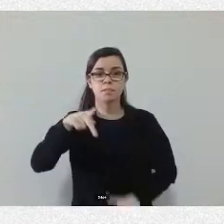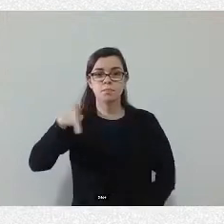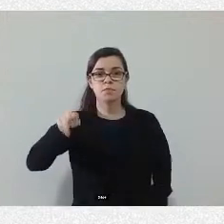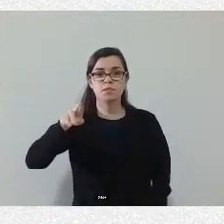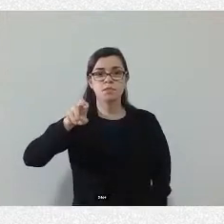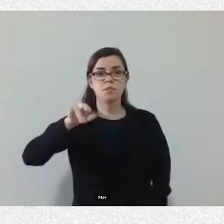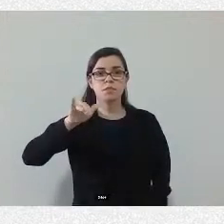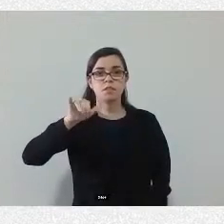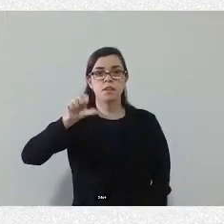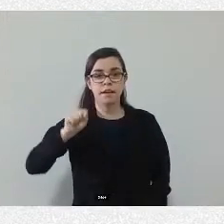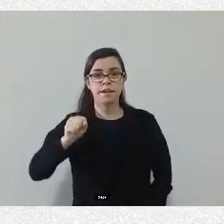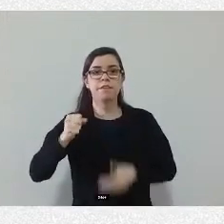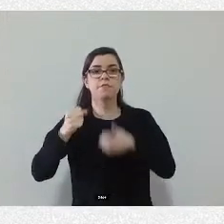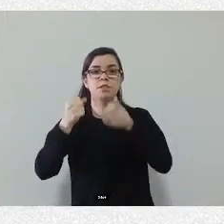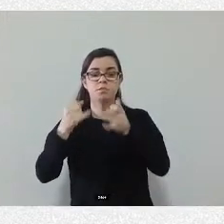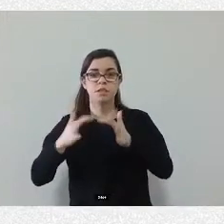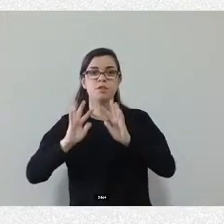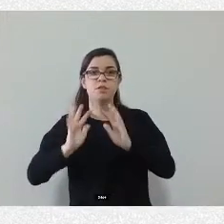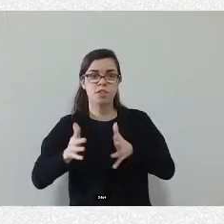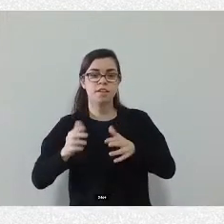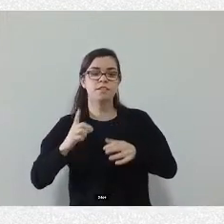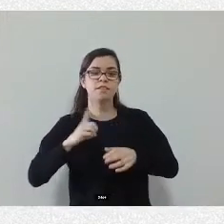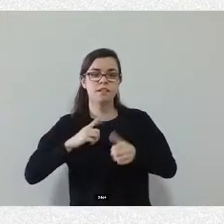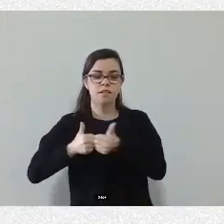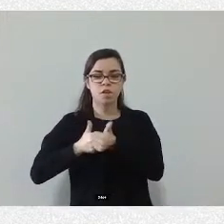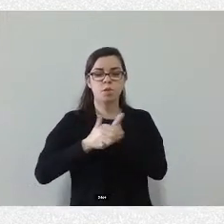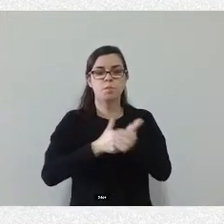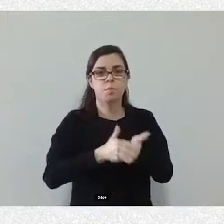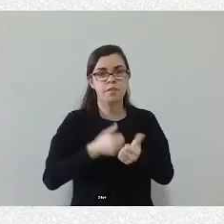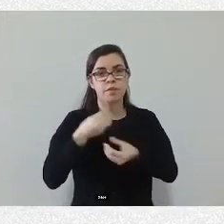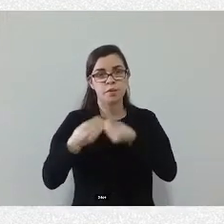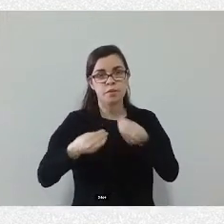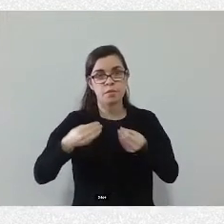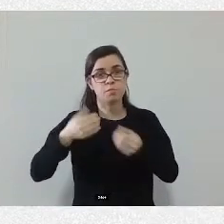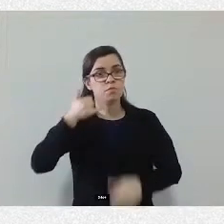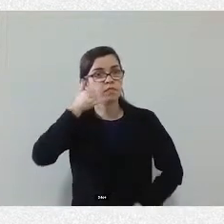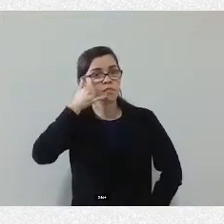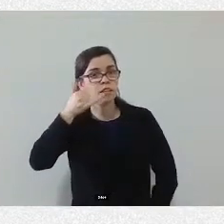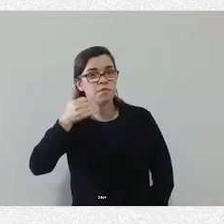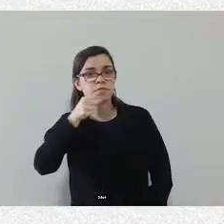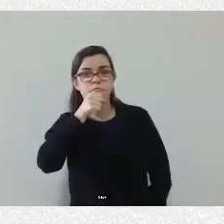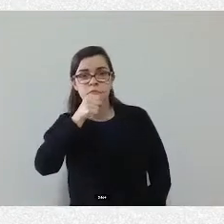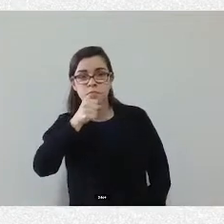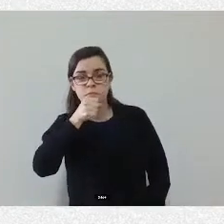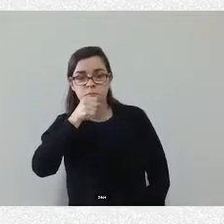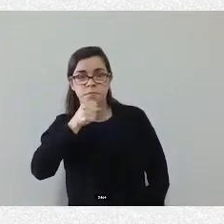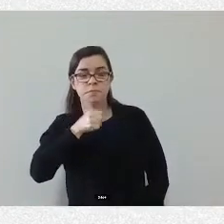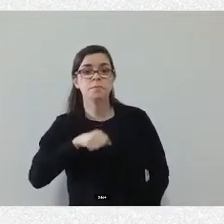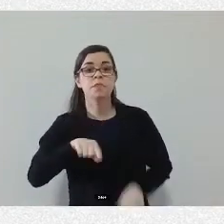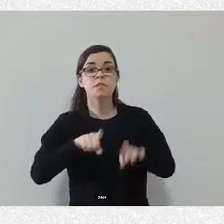por entrevistas telefônicas. A Universidade Federal do Paraná vai